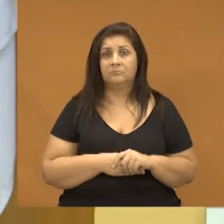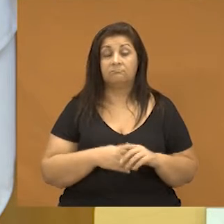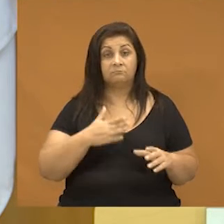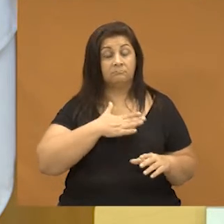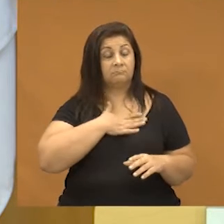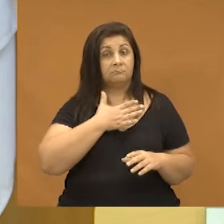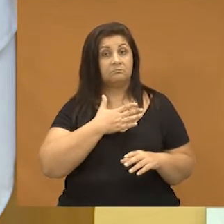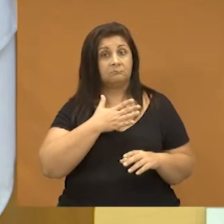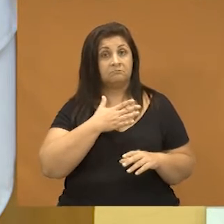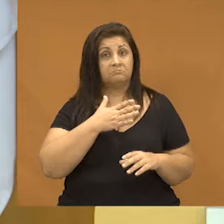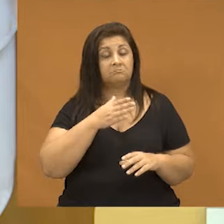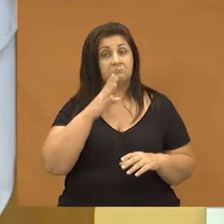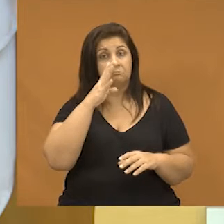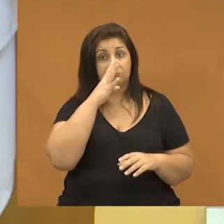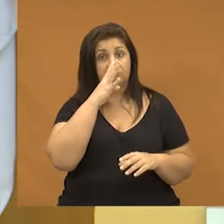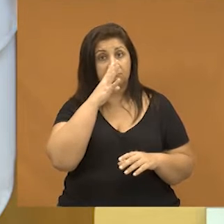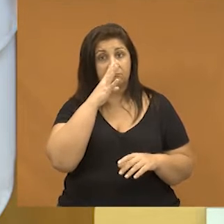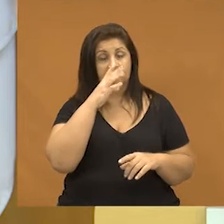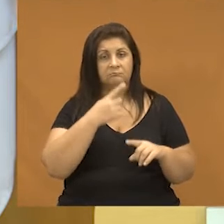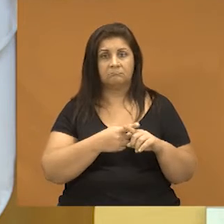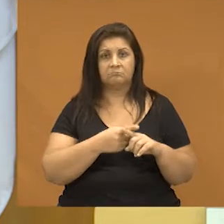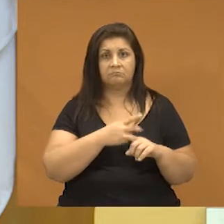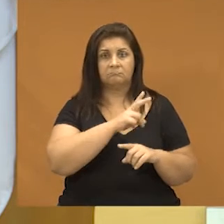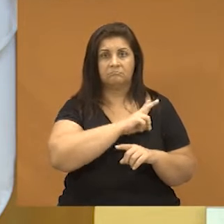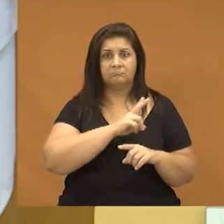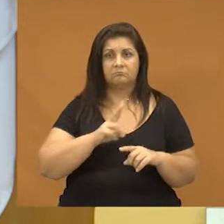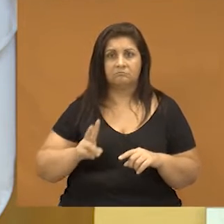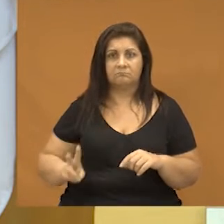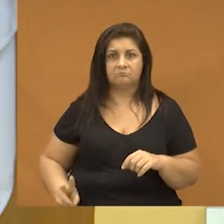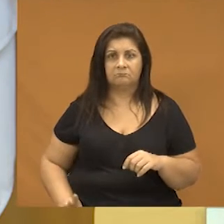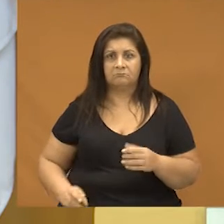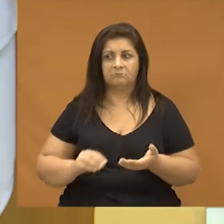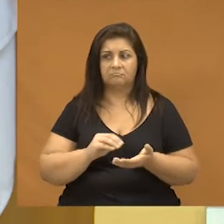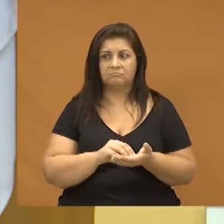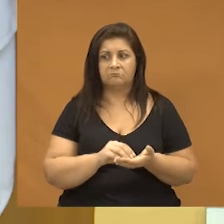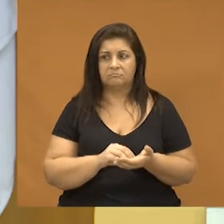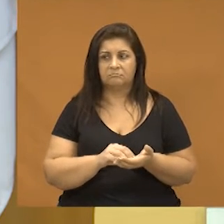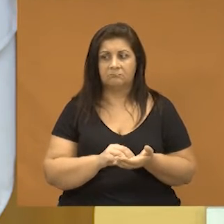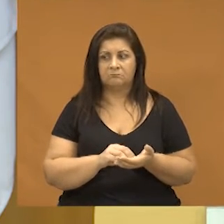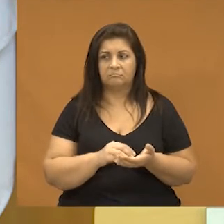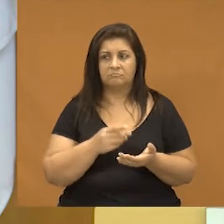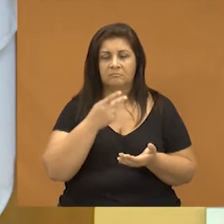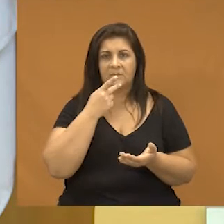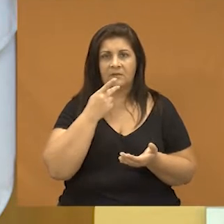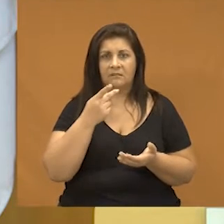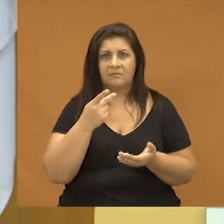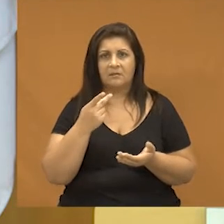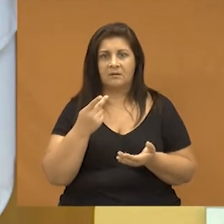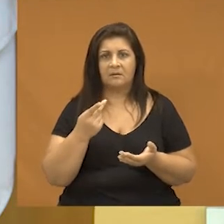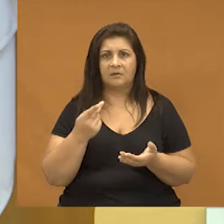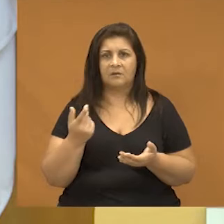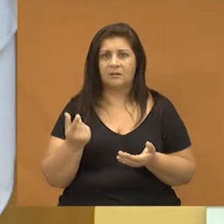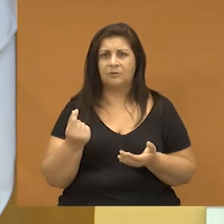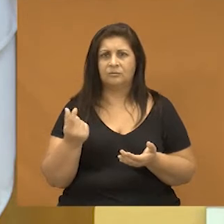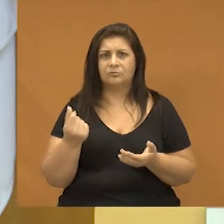surpreso com a falta de alguns vereadores quando sobe aqui dizendo que isso daí onera a Santa Casa ou que